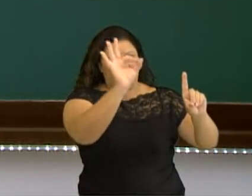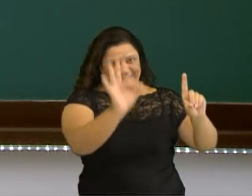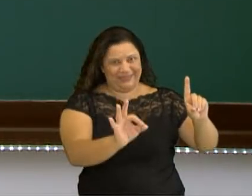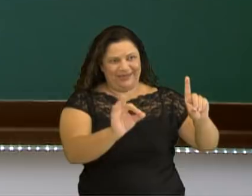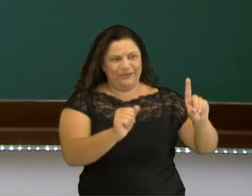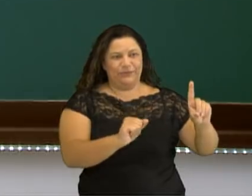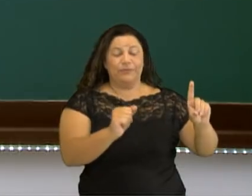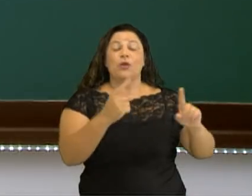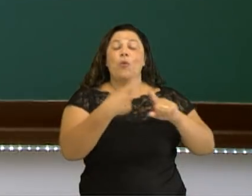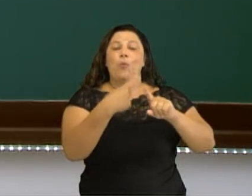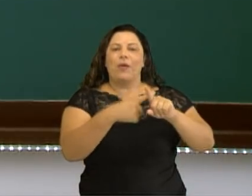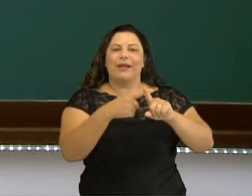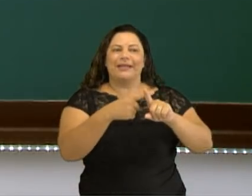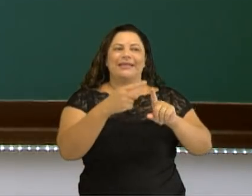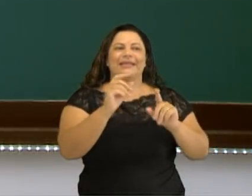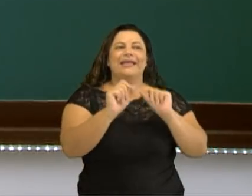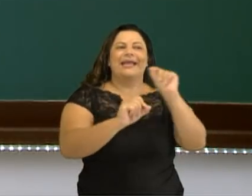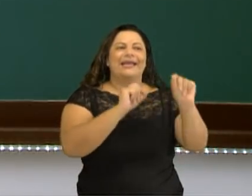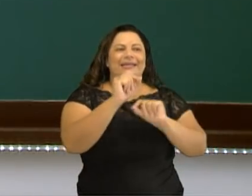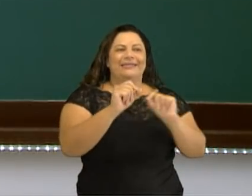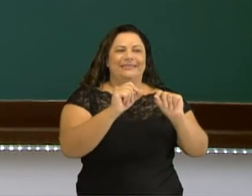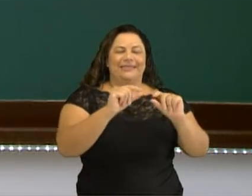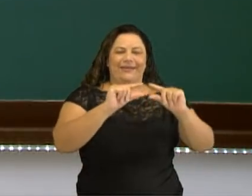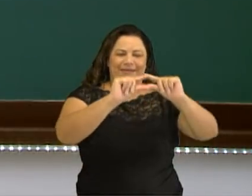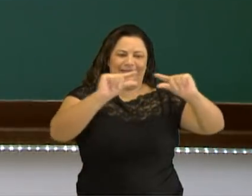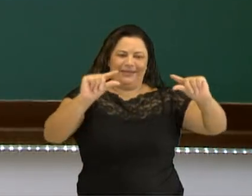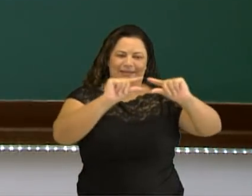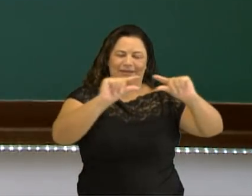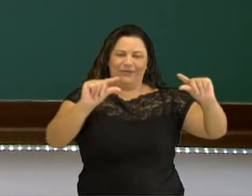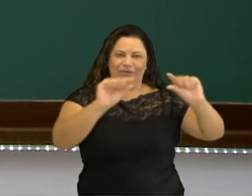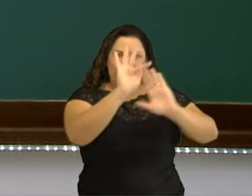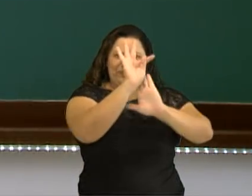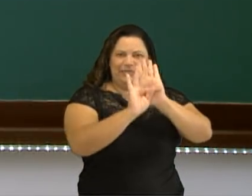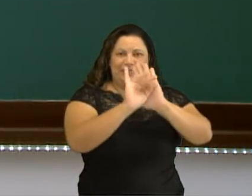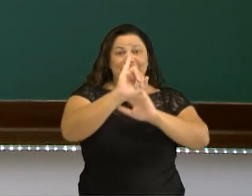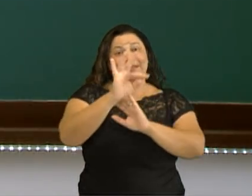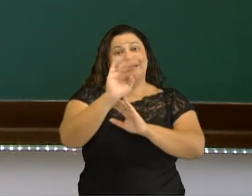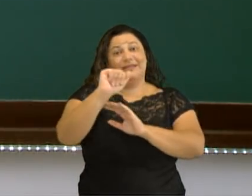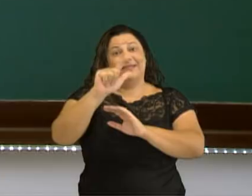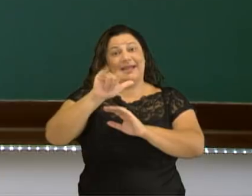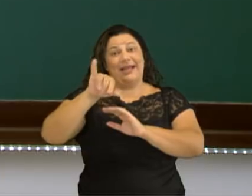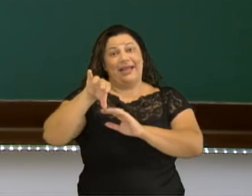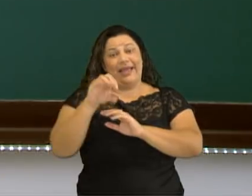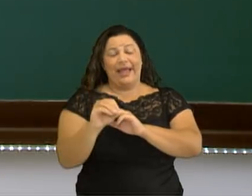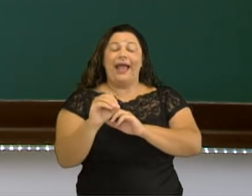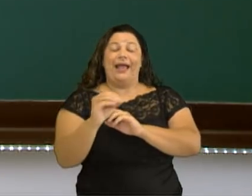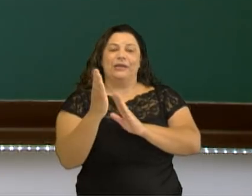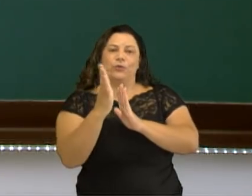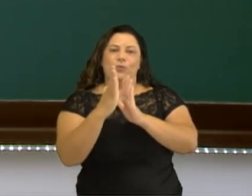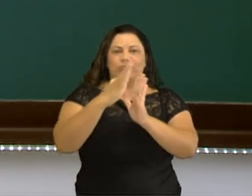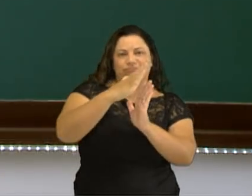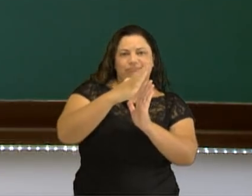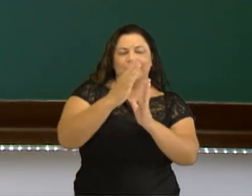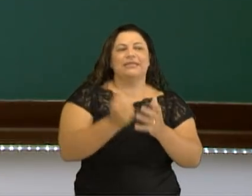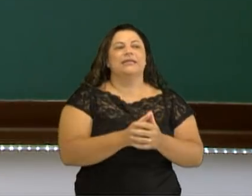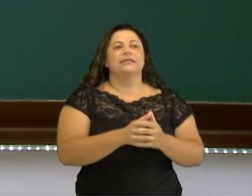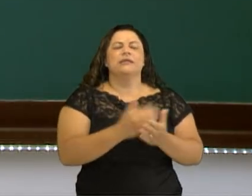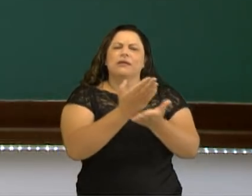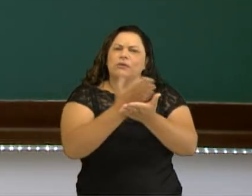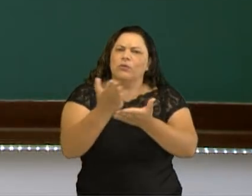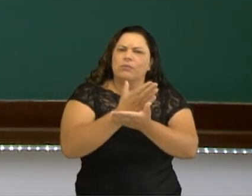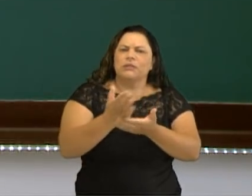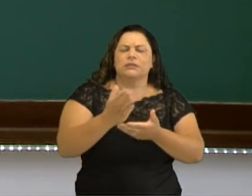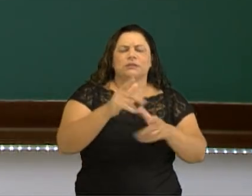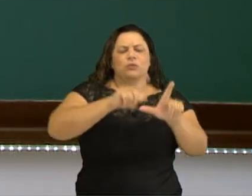em itálico, então ele está destacado do texto dessa forma. Além disso, ele está iniciando com a letra